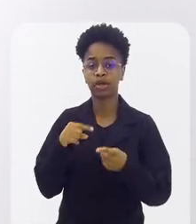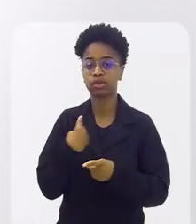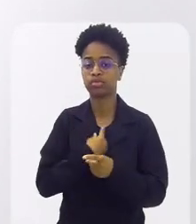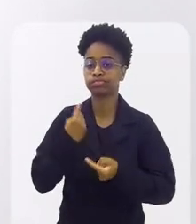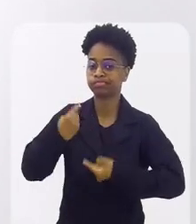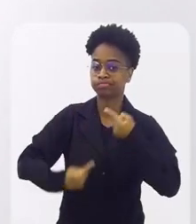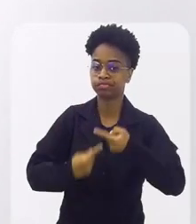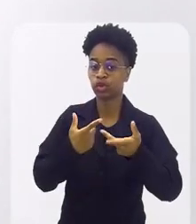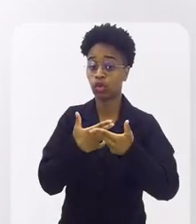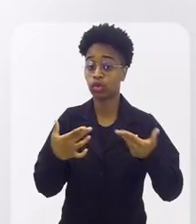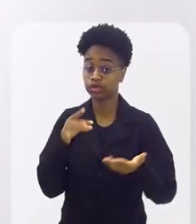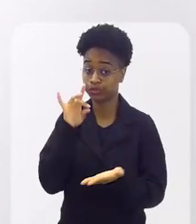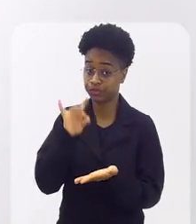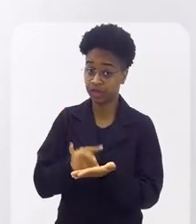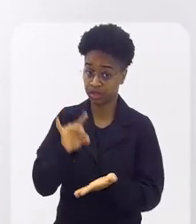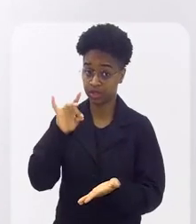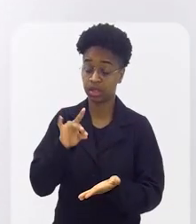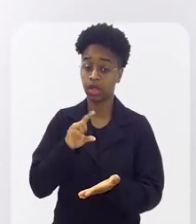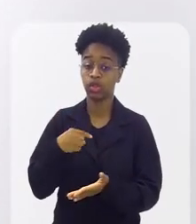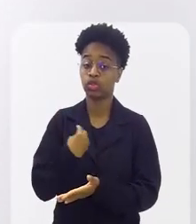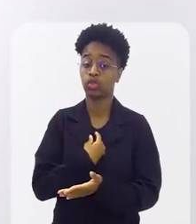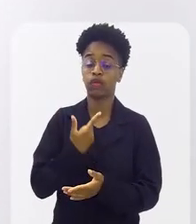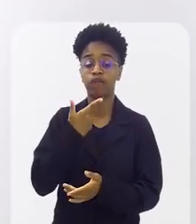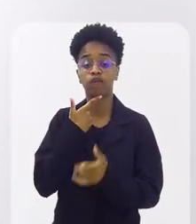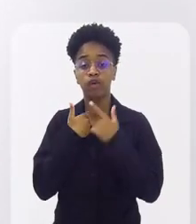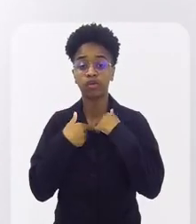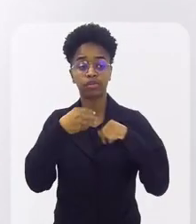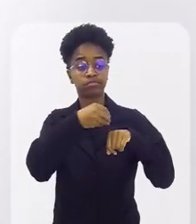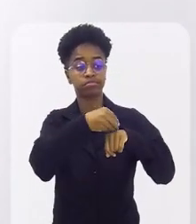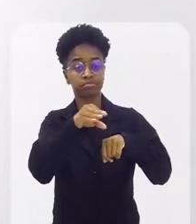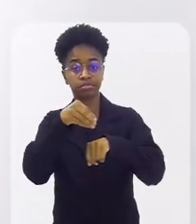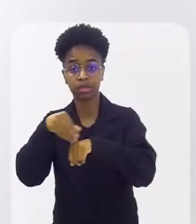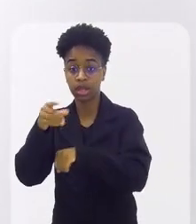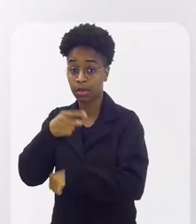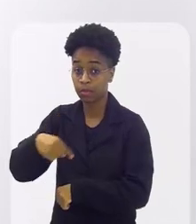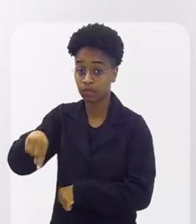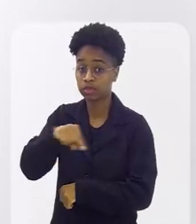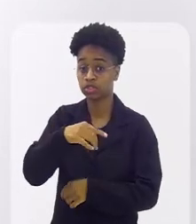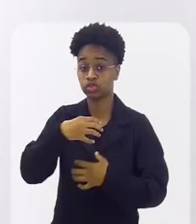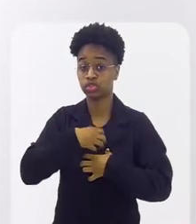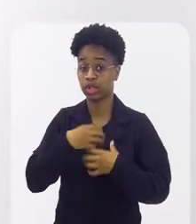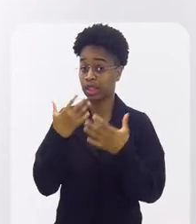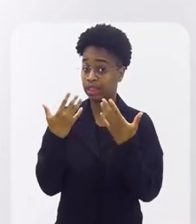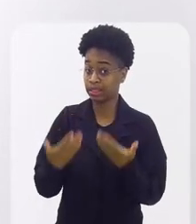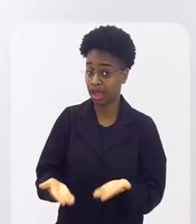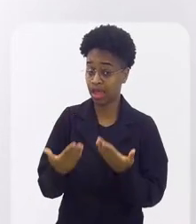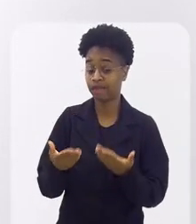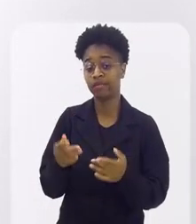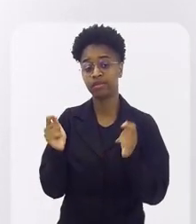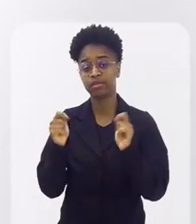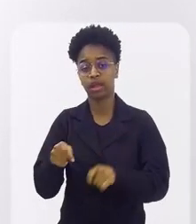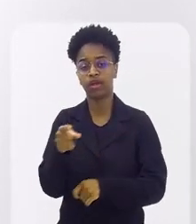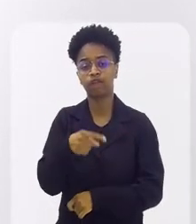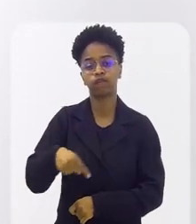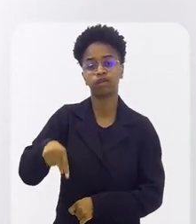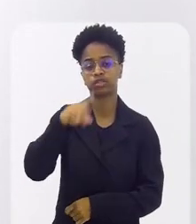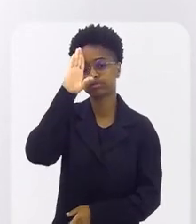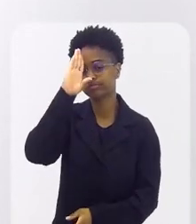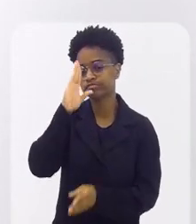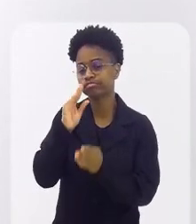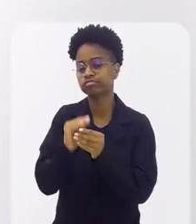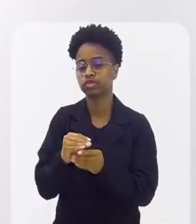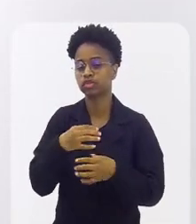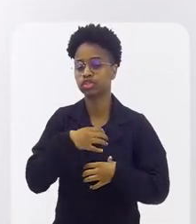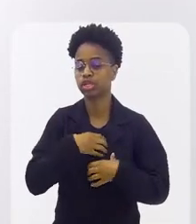de coisas reais, que a gente quer passar para vocês de uma forma mais leve, para que vocês